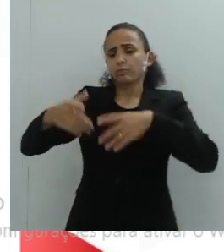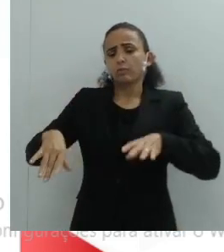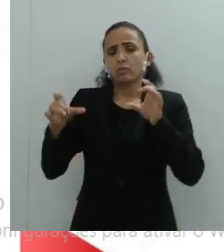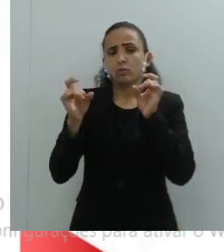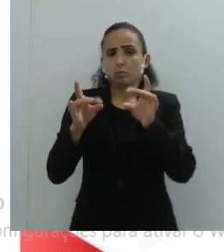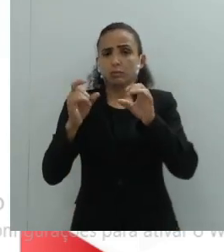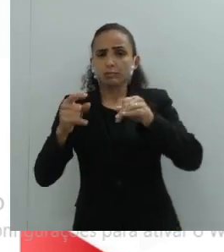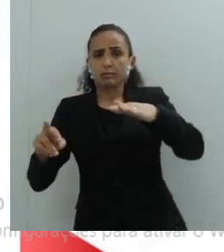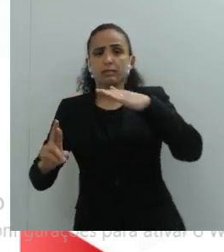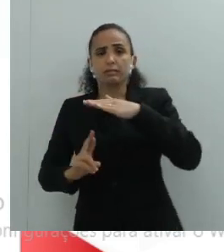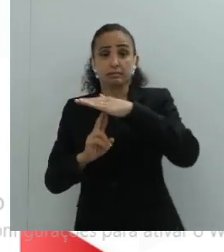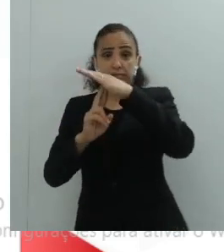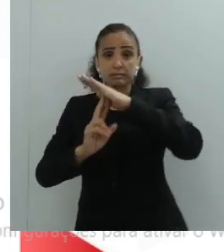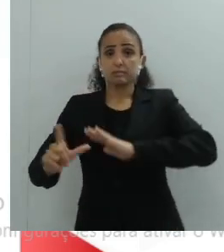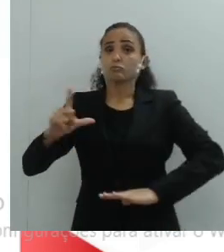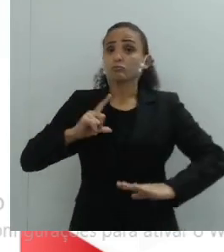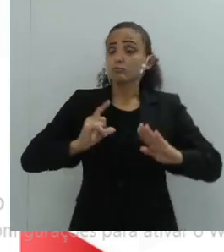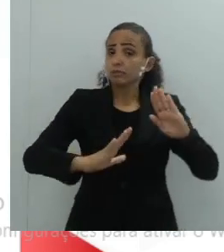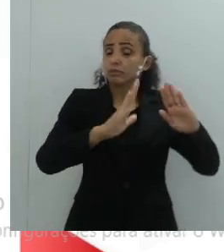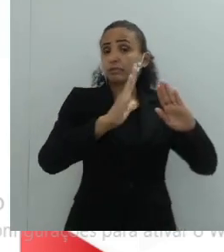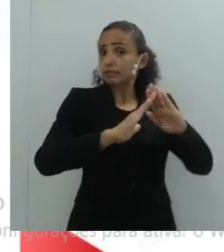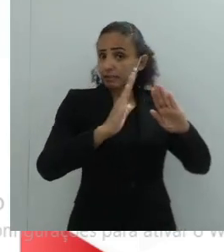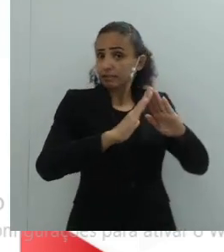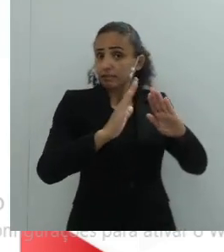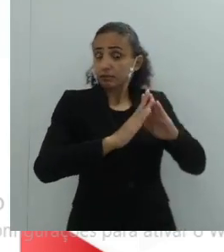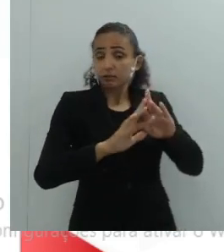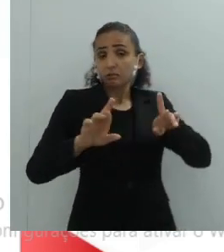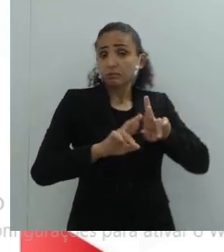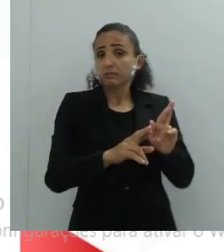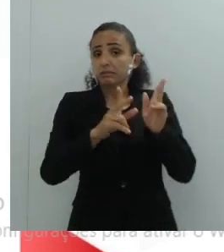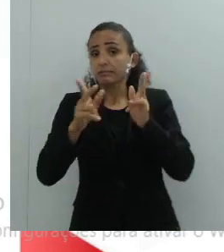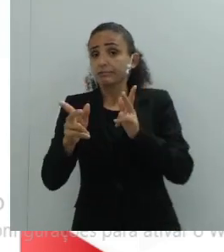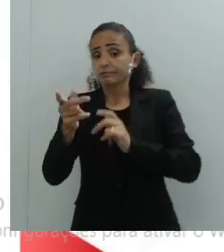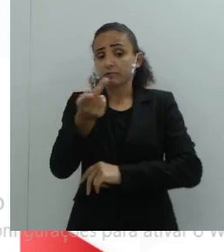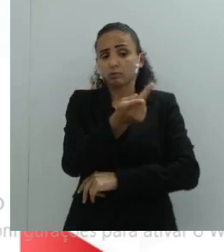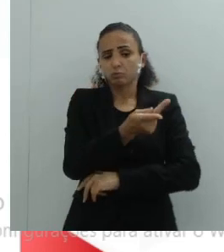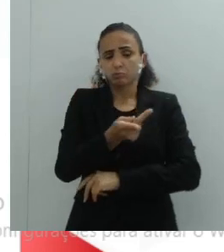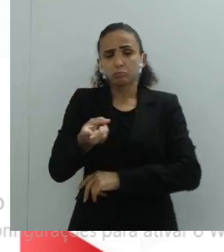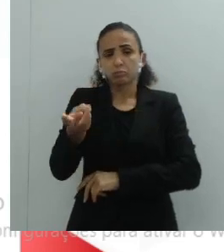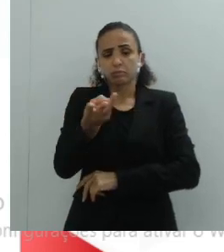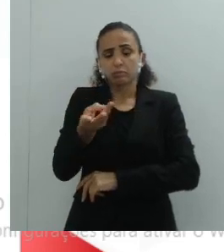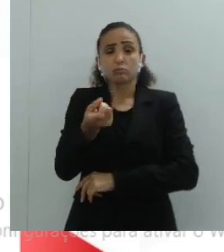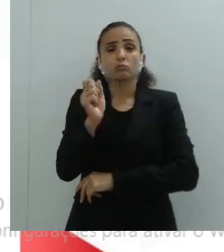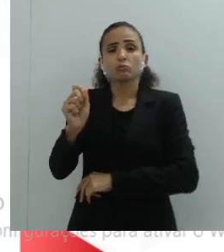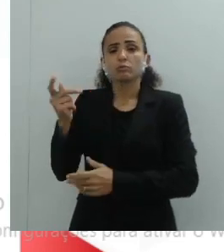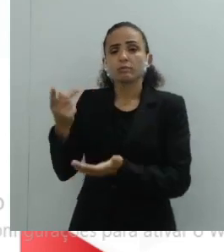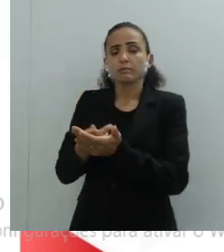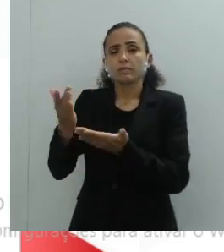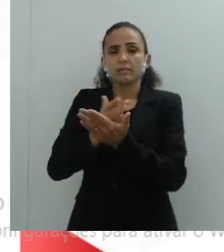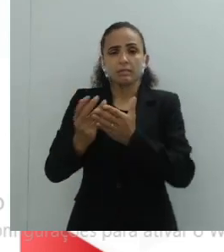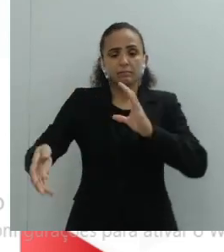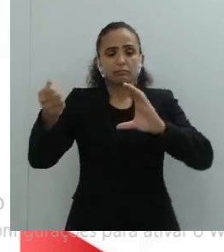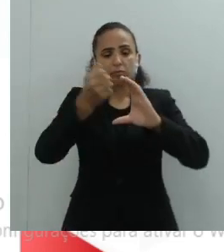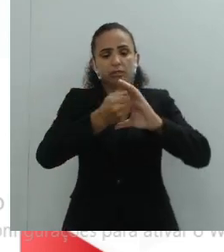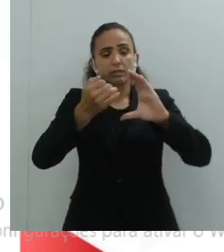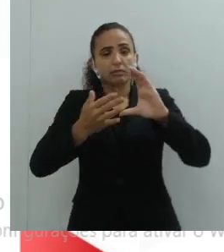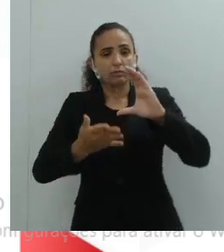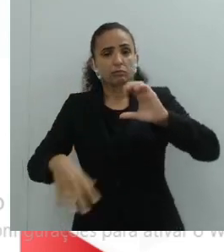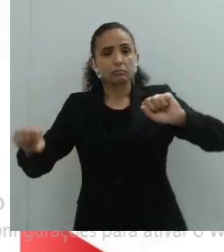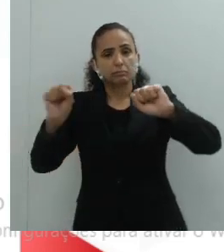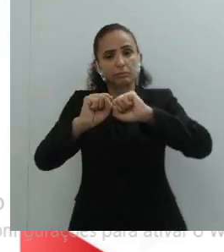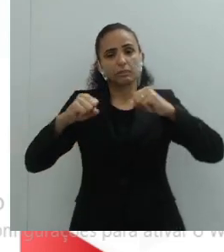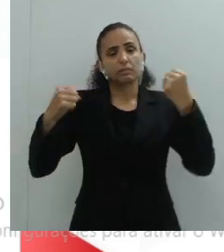e casas. Embora sejam muito diferentes entre si, podemos destacar algumas características comuns das